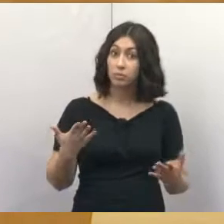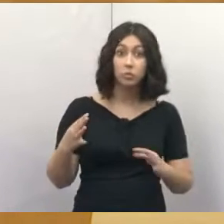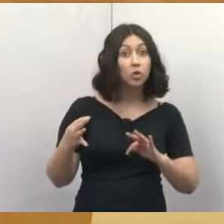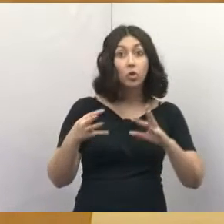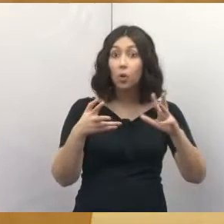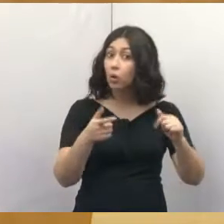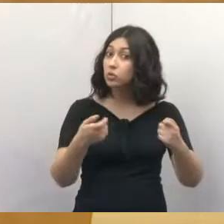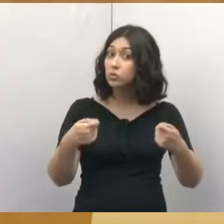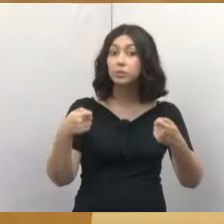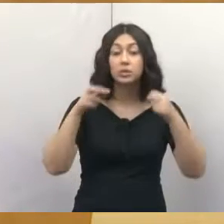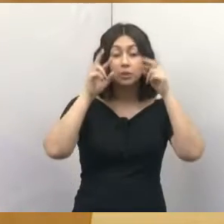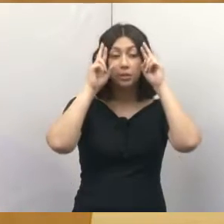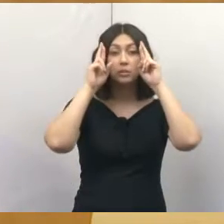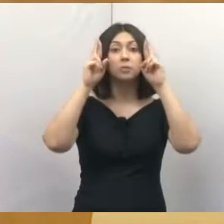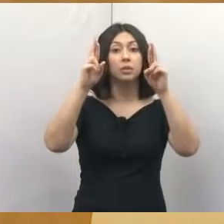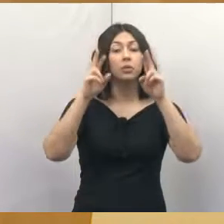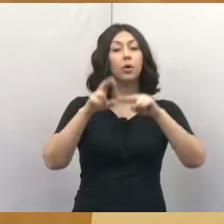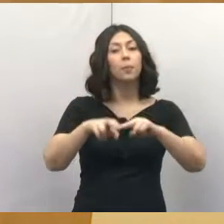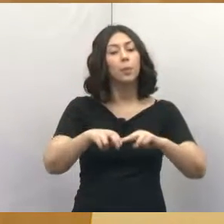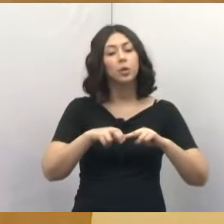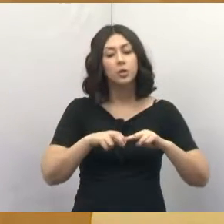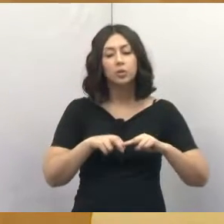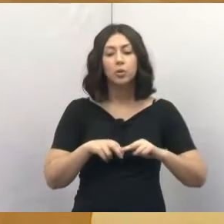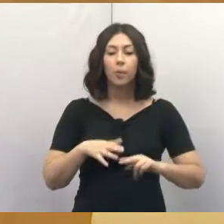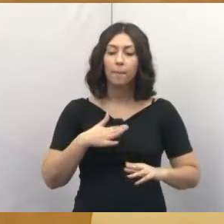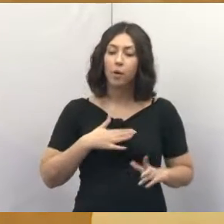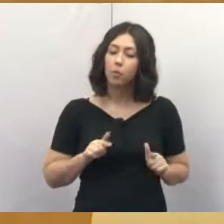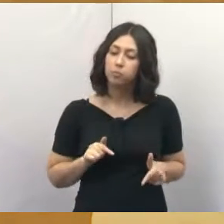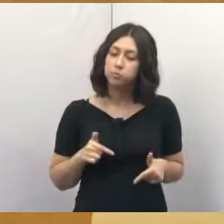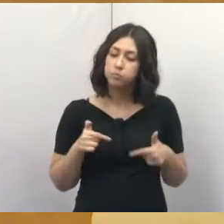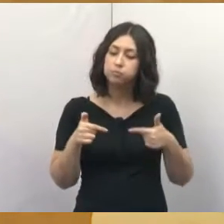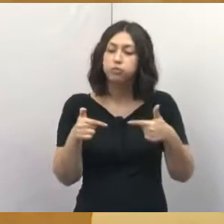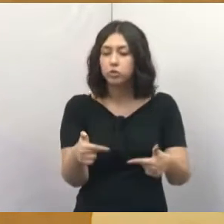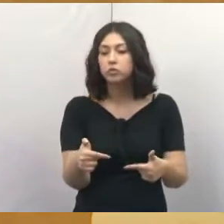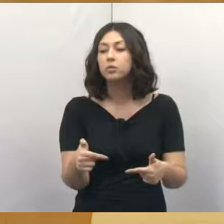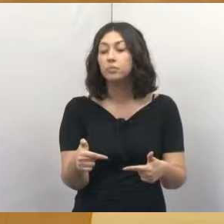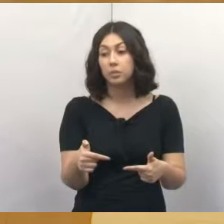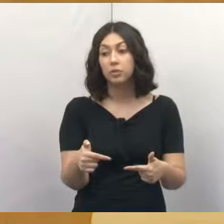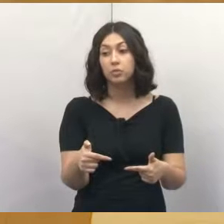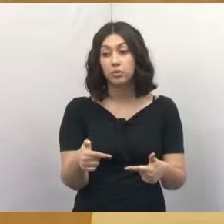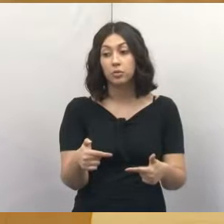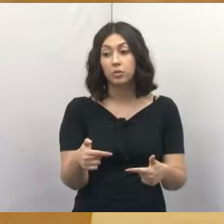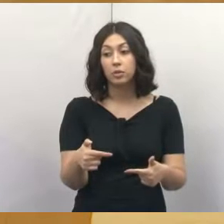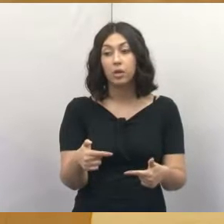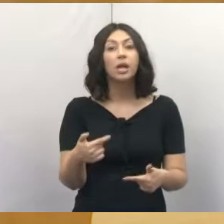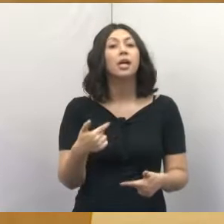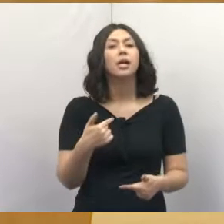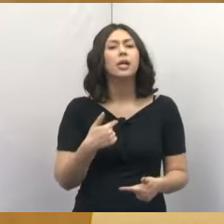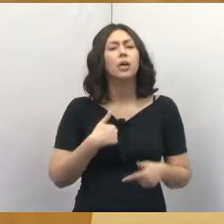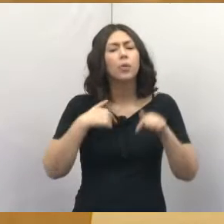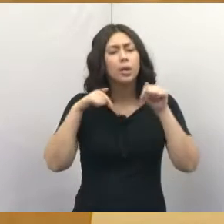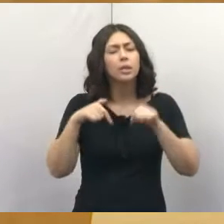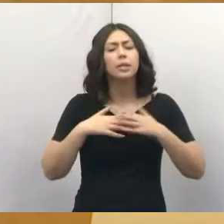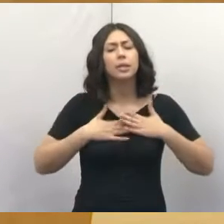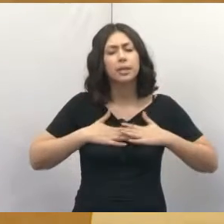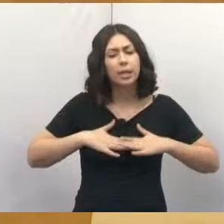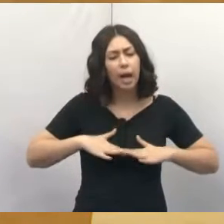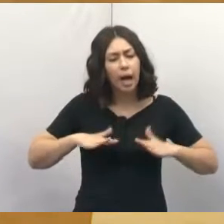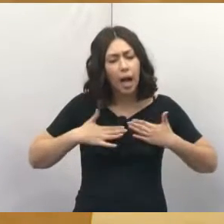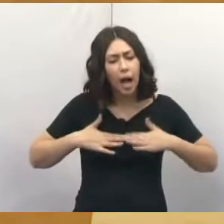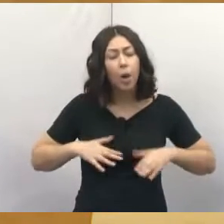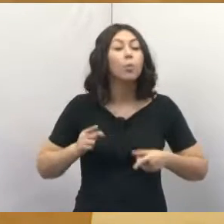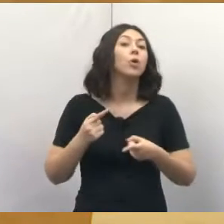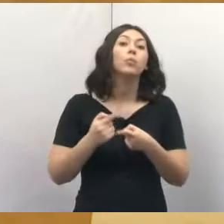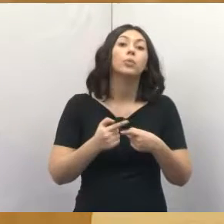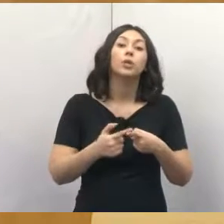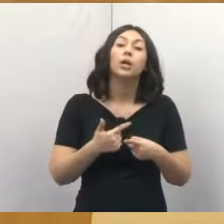ser respeitados. Portanto, esse é o meu posicionamento aqui nesse projeto e faço com muita tranquilidade, porque